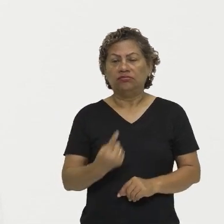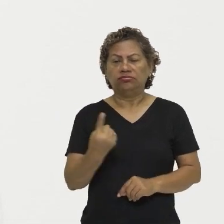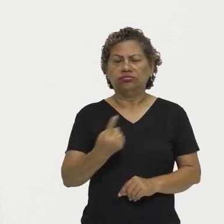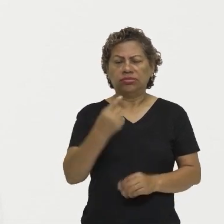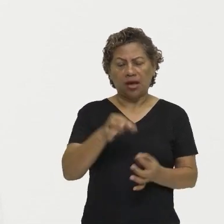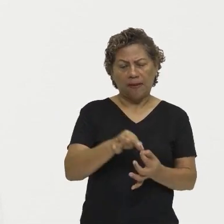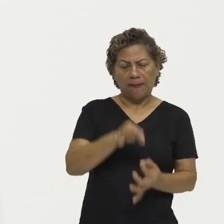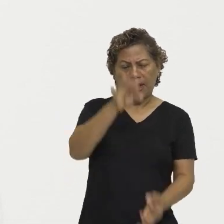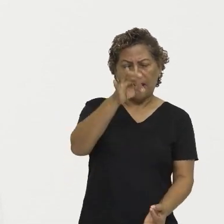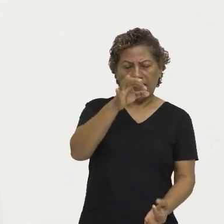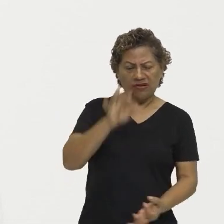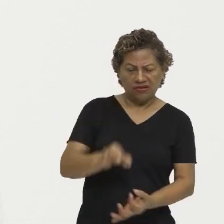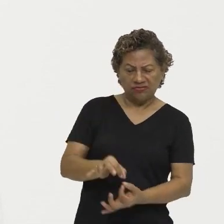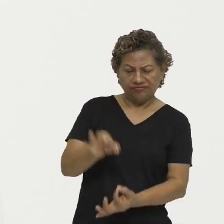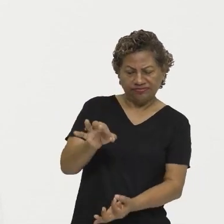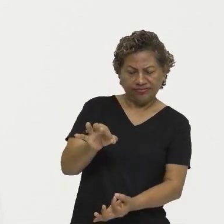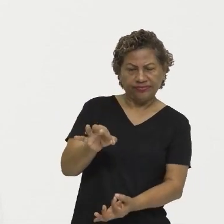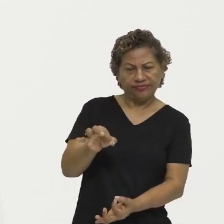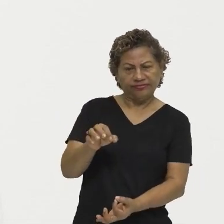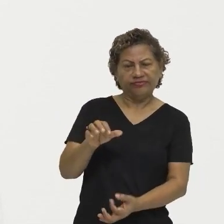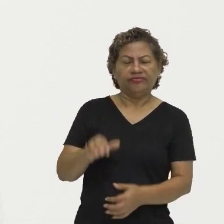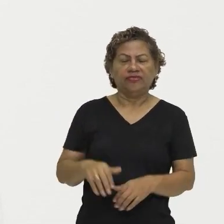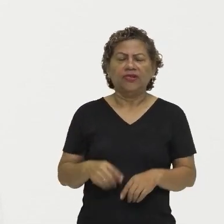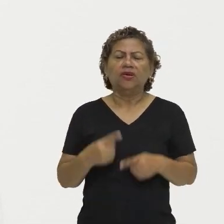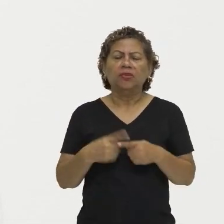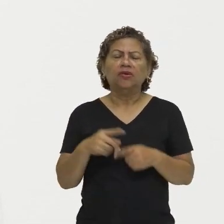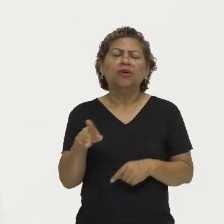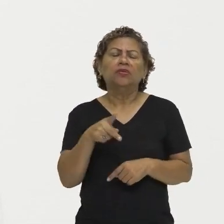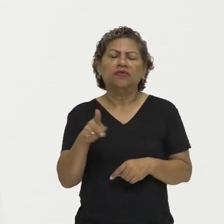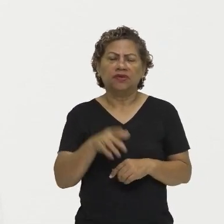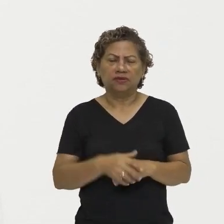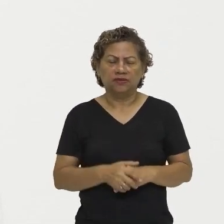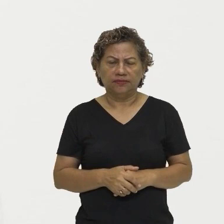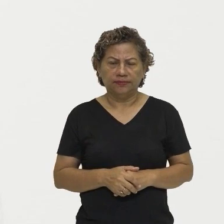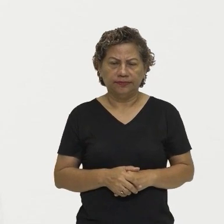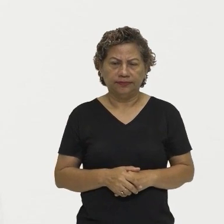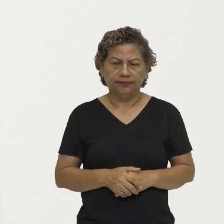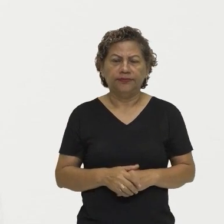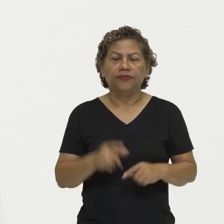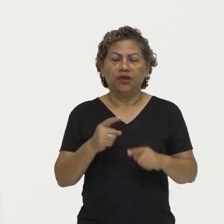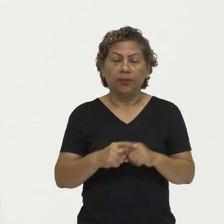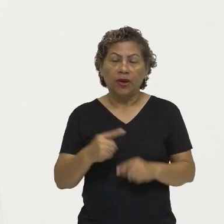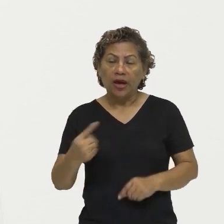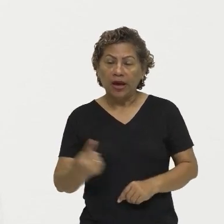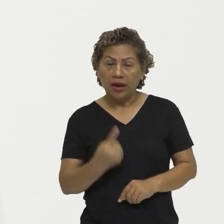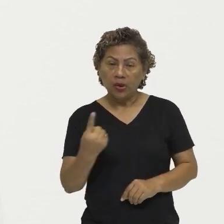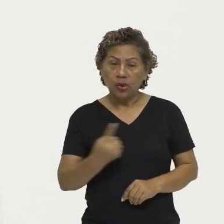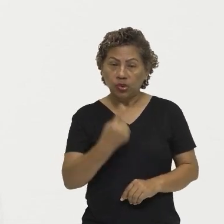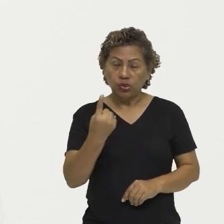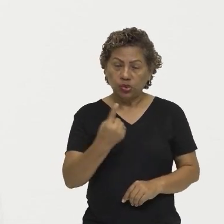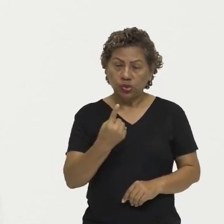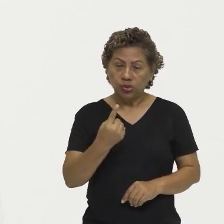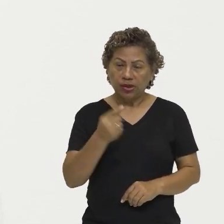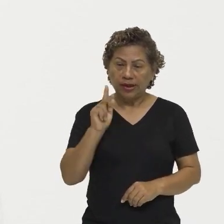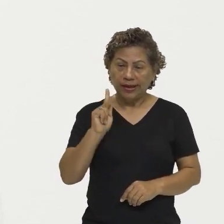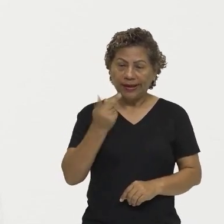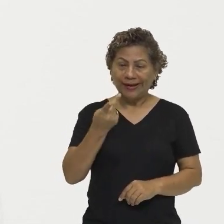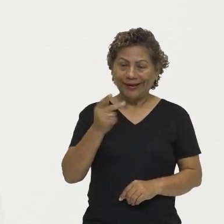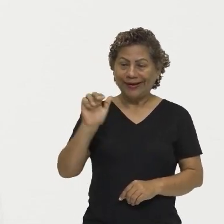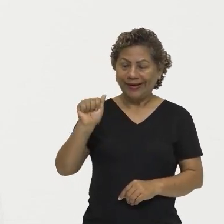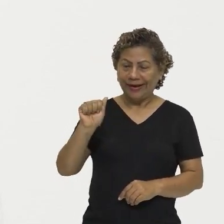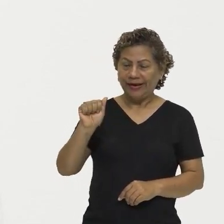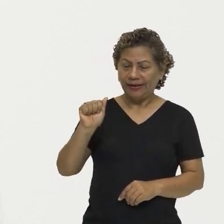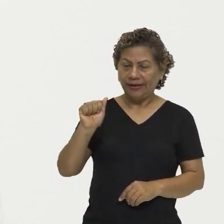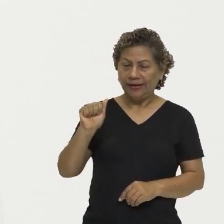energia potencial gravitacional é maior. Por quê, professor? Porque a altura HA é maior